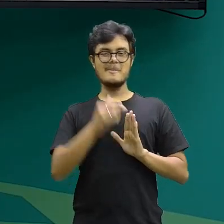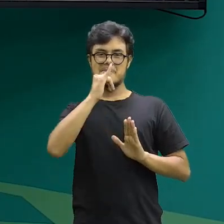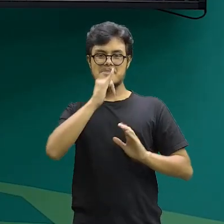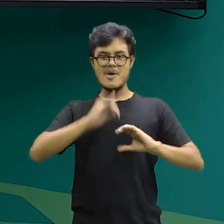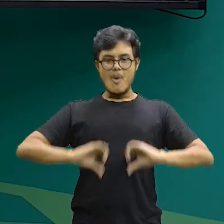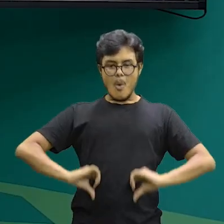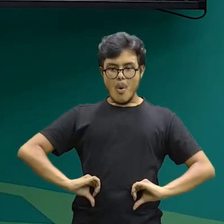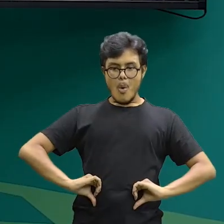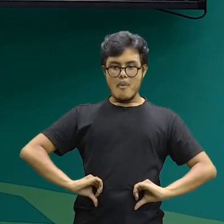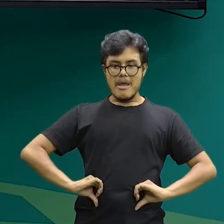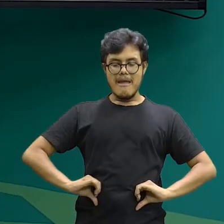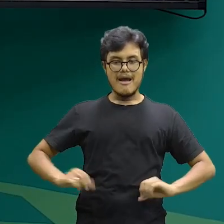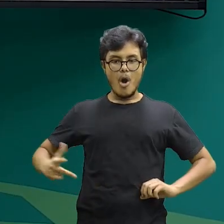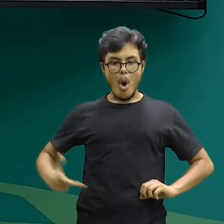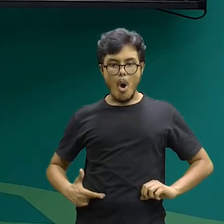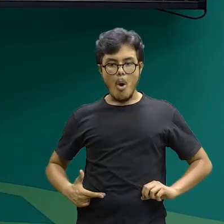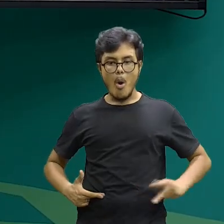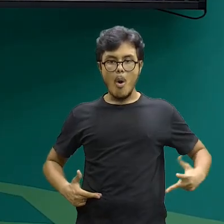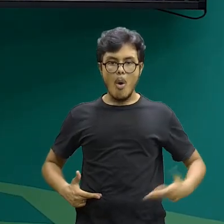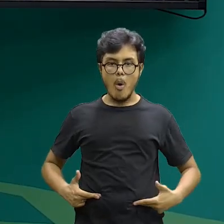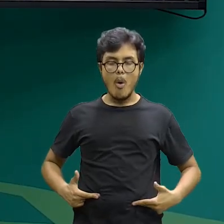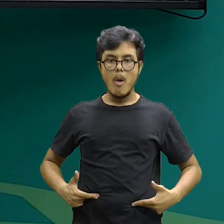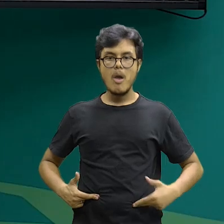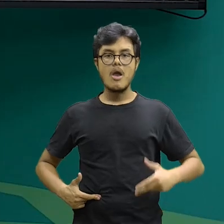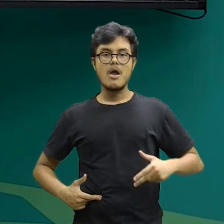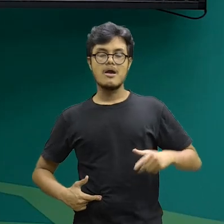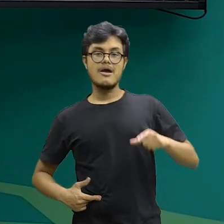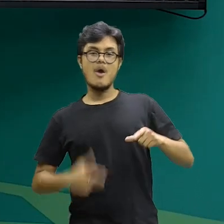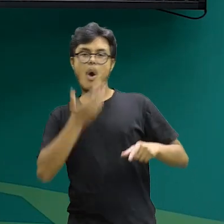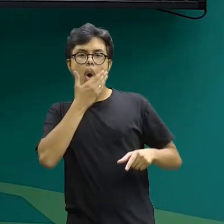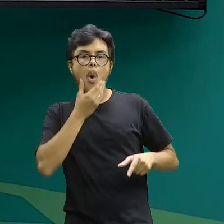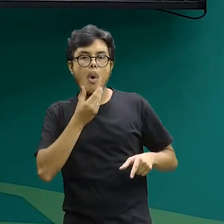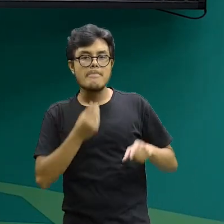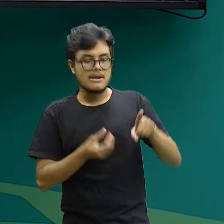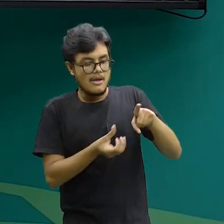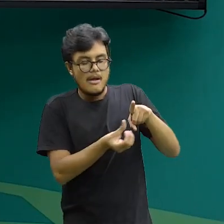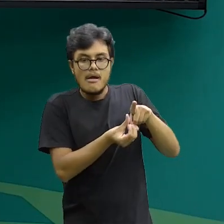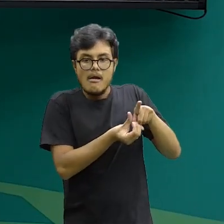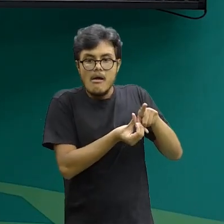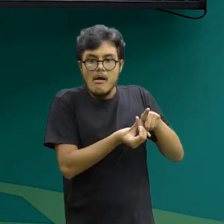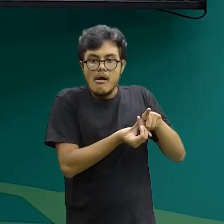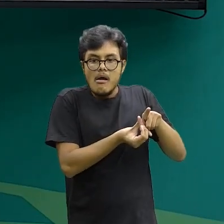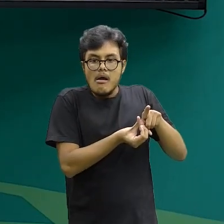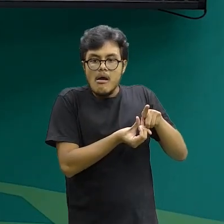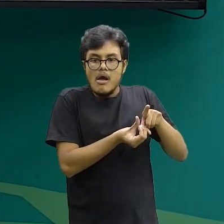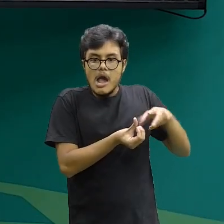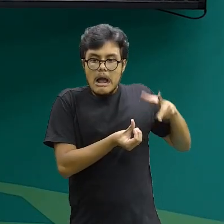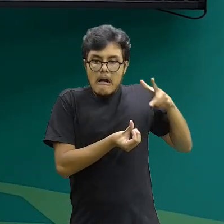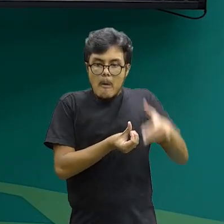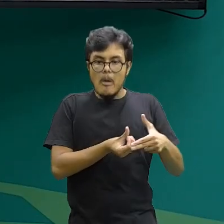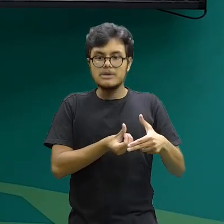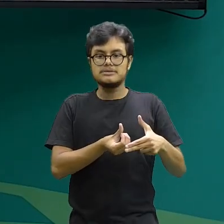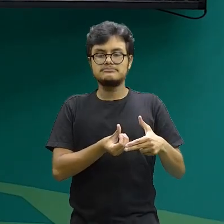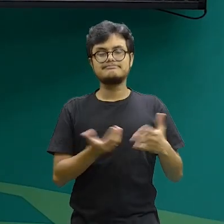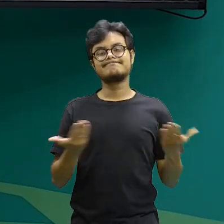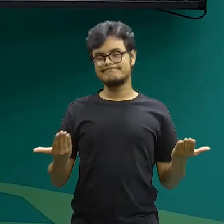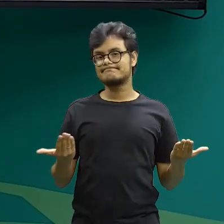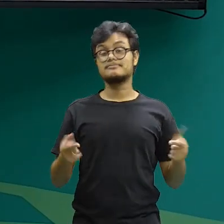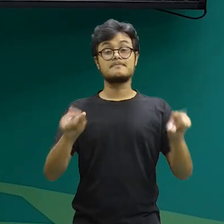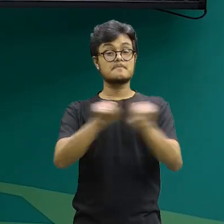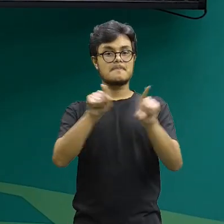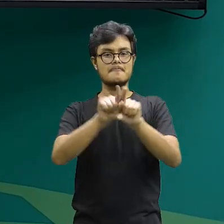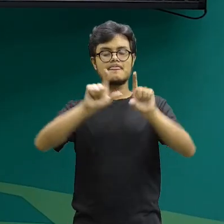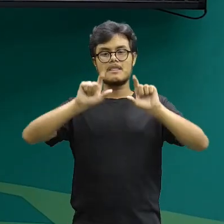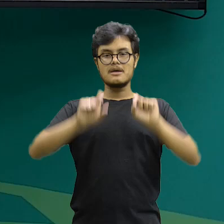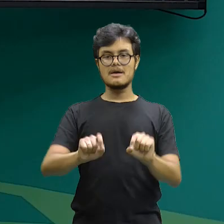a laqueadura na mulher, São métodos contraceptivos. Então, esses métodos você não pode esquecer. Ainda tem, sabe o quê?